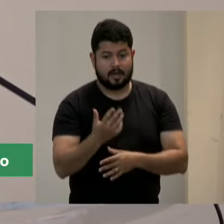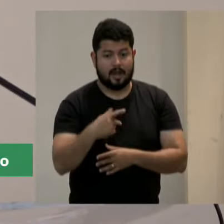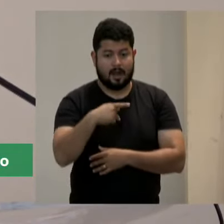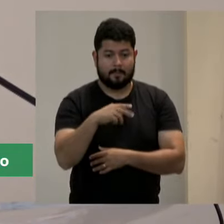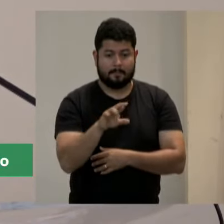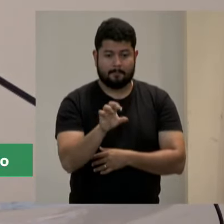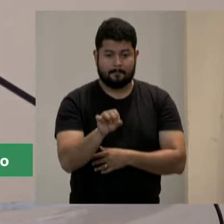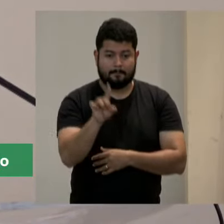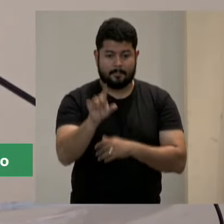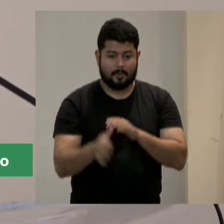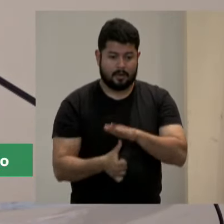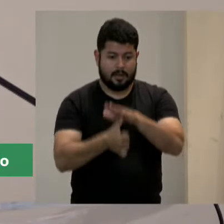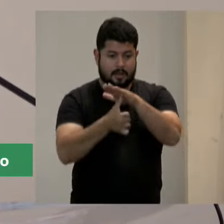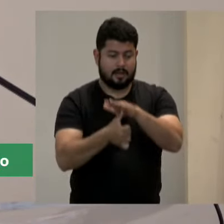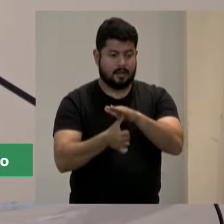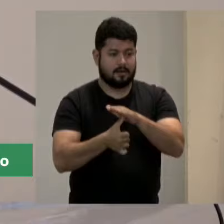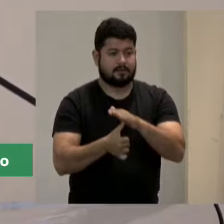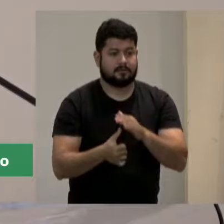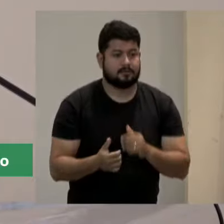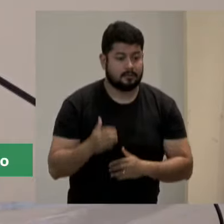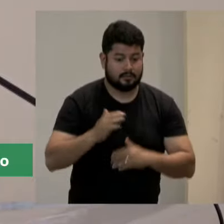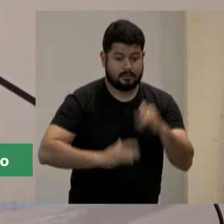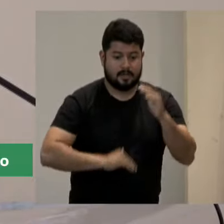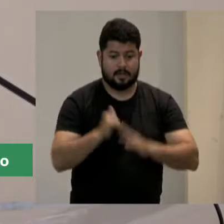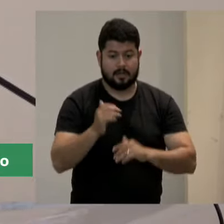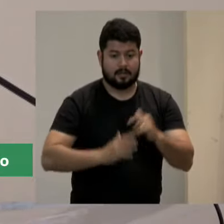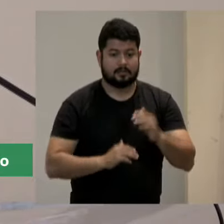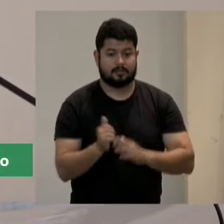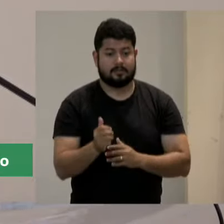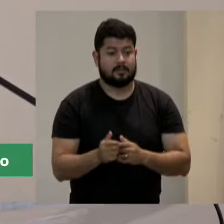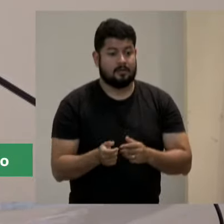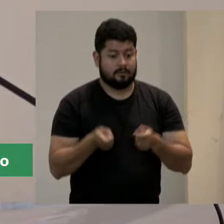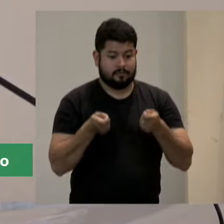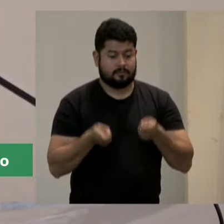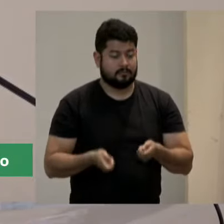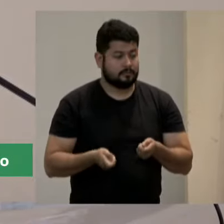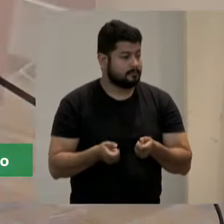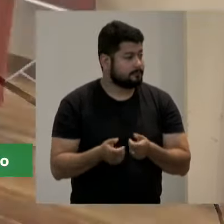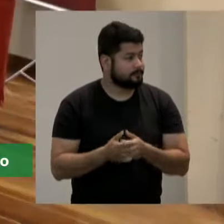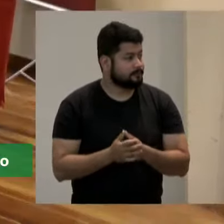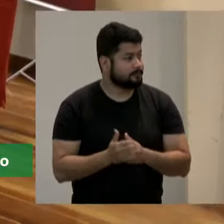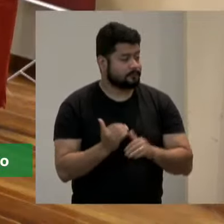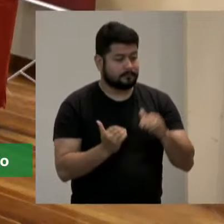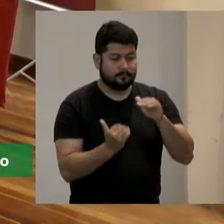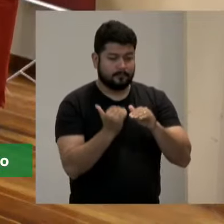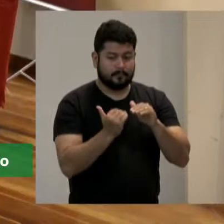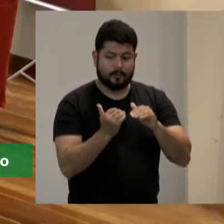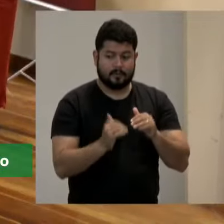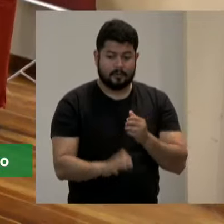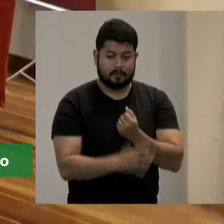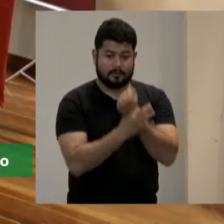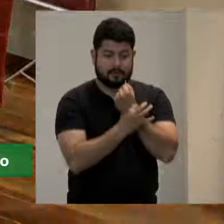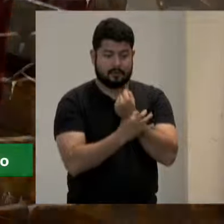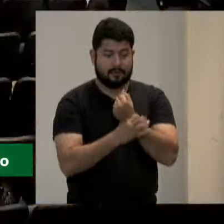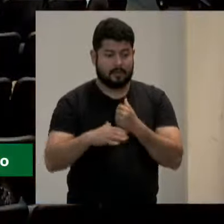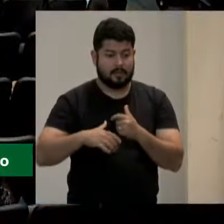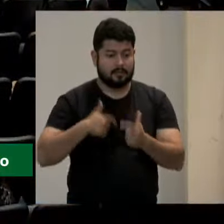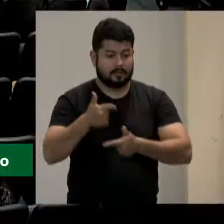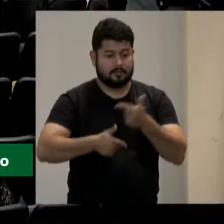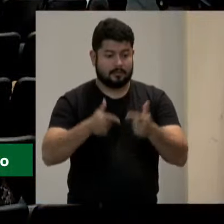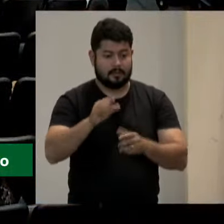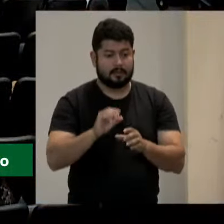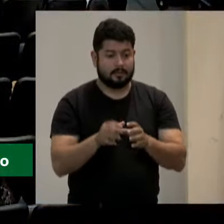Ações Afirmativas e Equidade, justamente para assegurar esse trabalho e ampliar esse trabalho dentro da instituição. Eu acho que